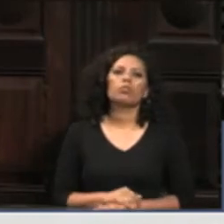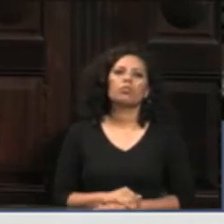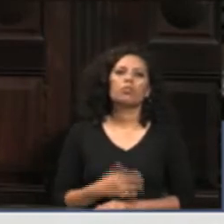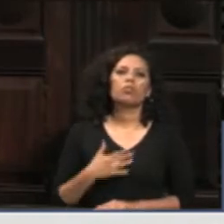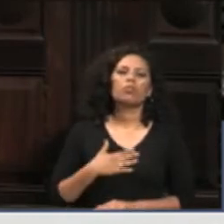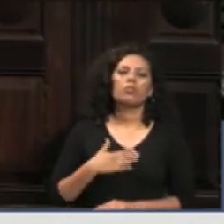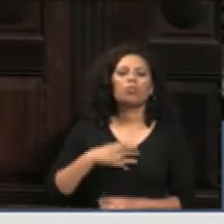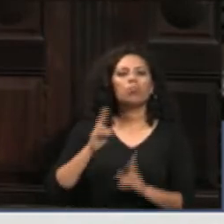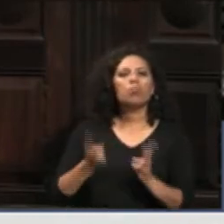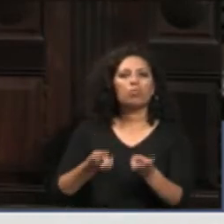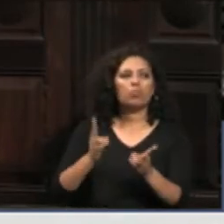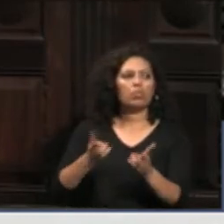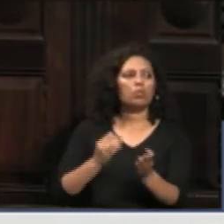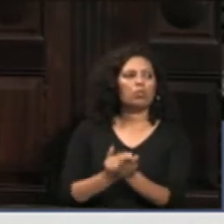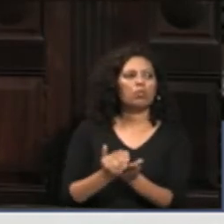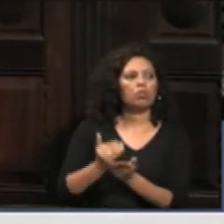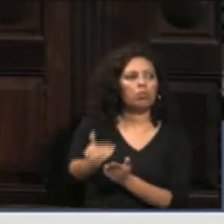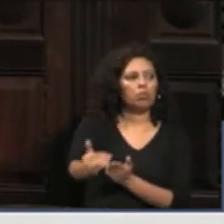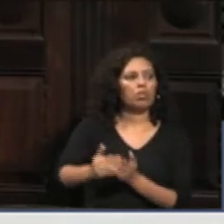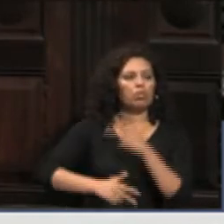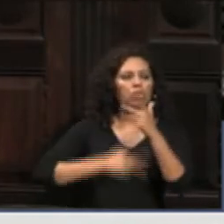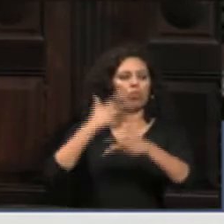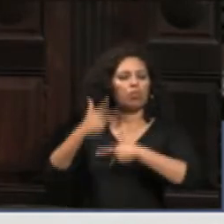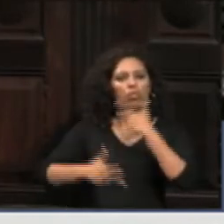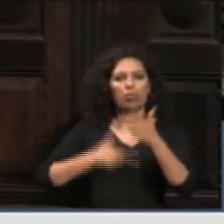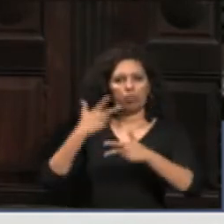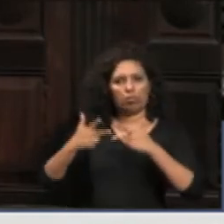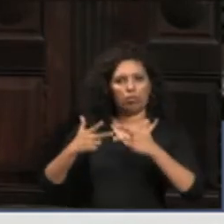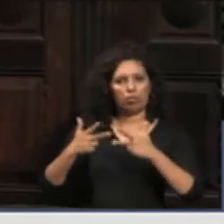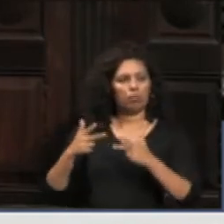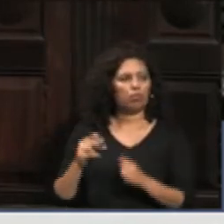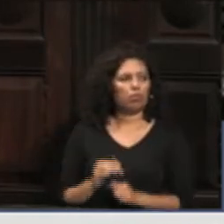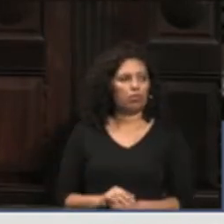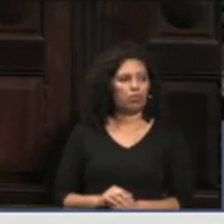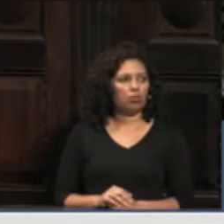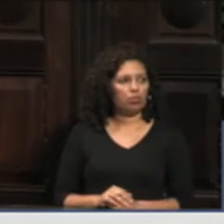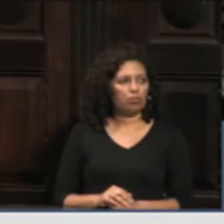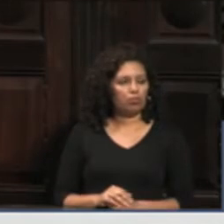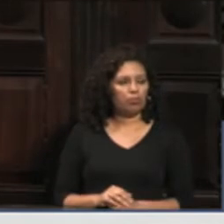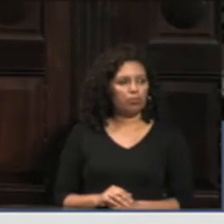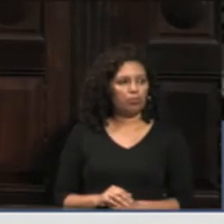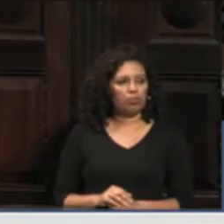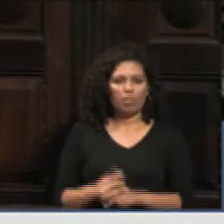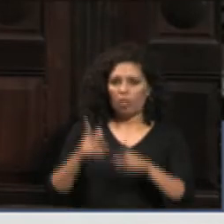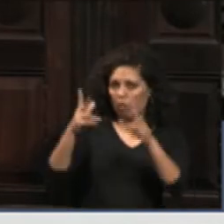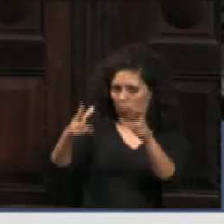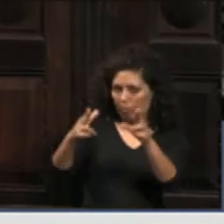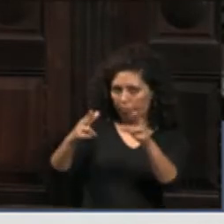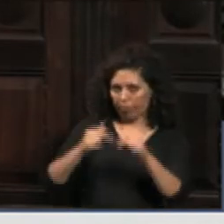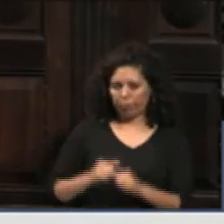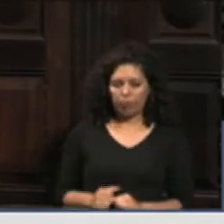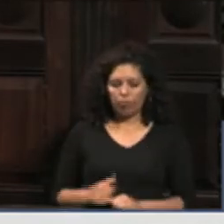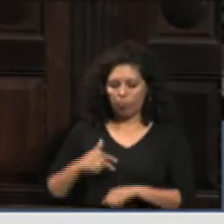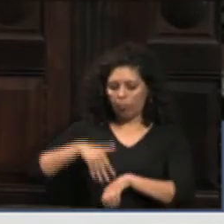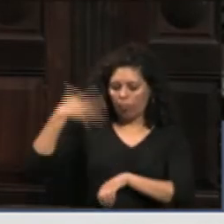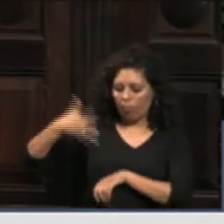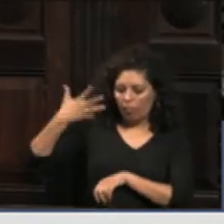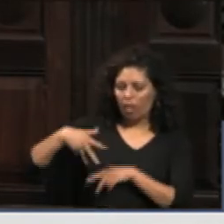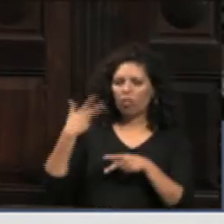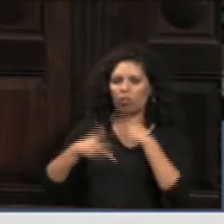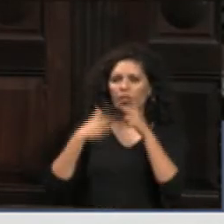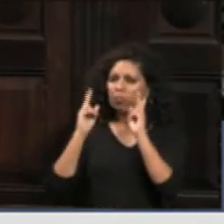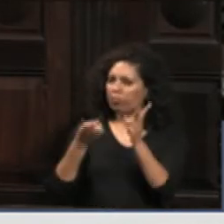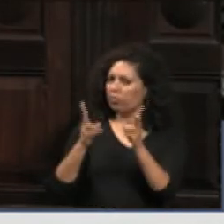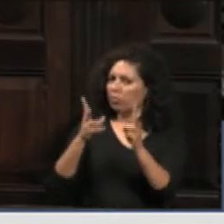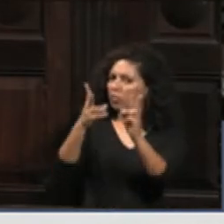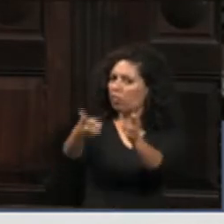Eu sempre começo o meu pronunciamento desta forma. Embora